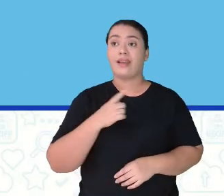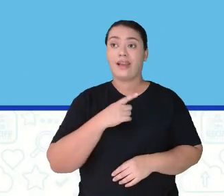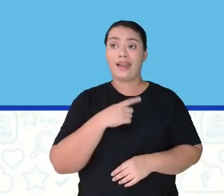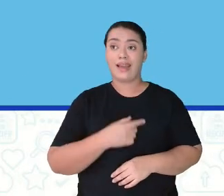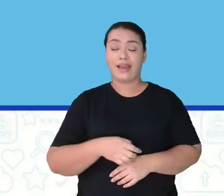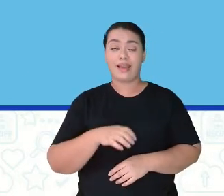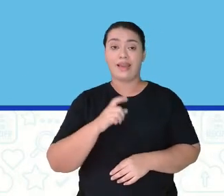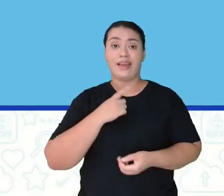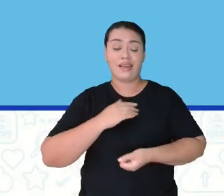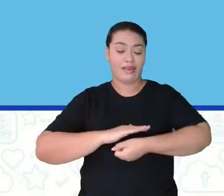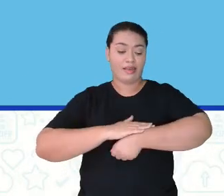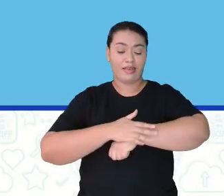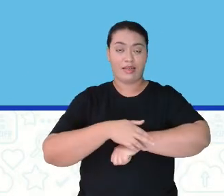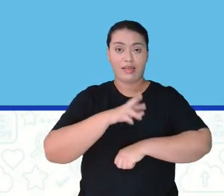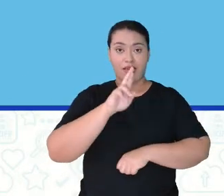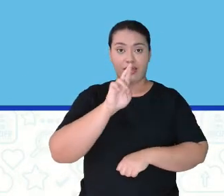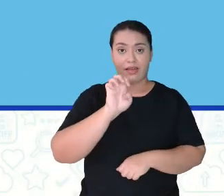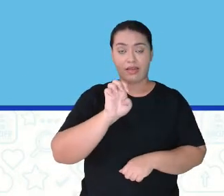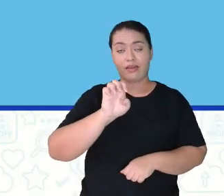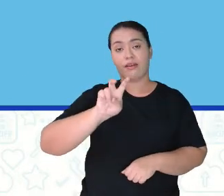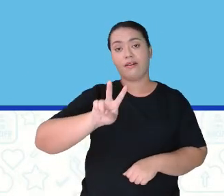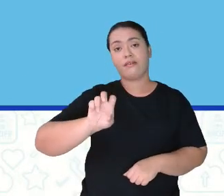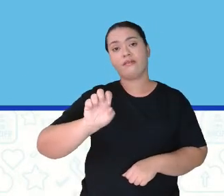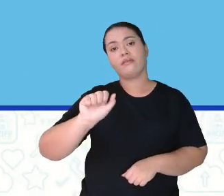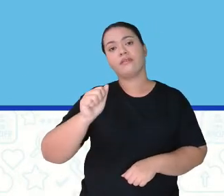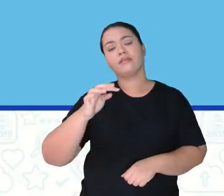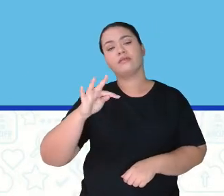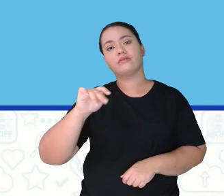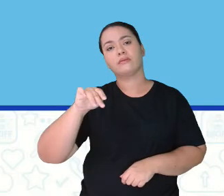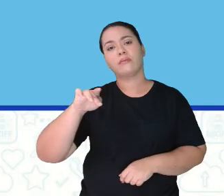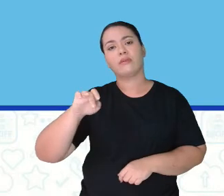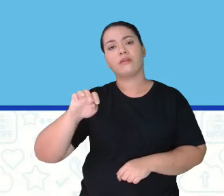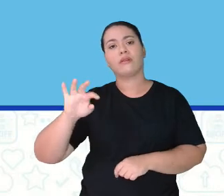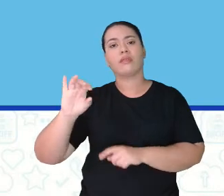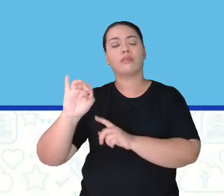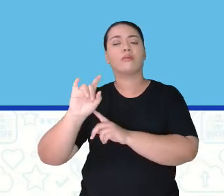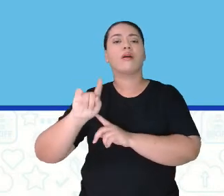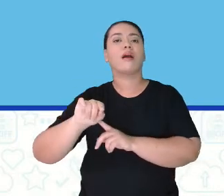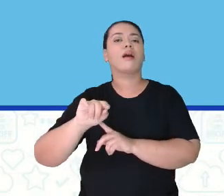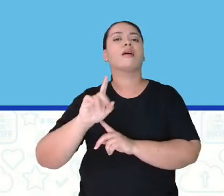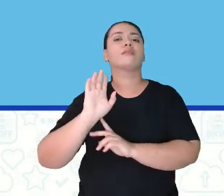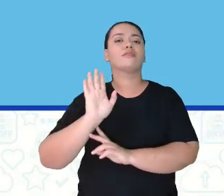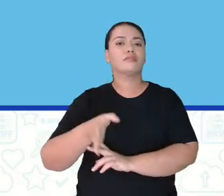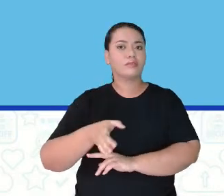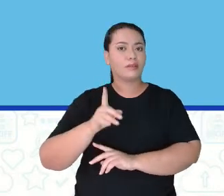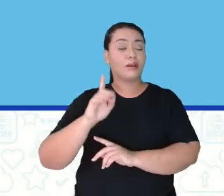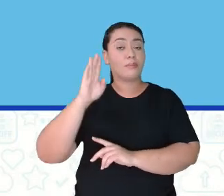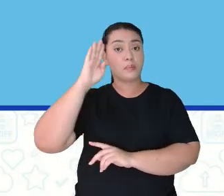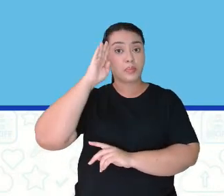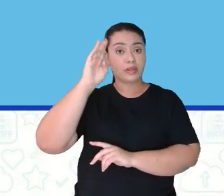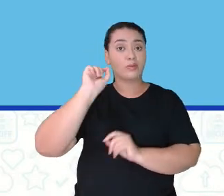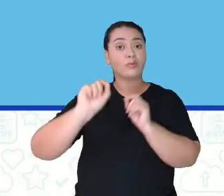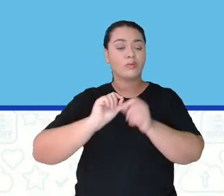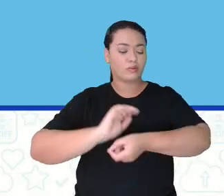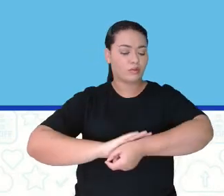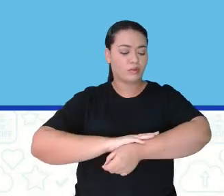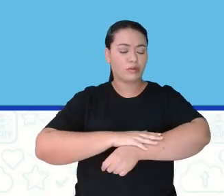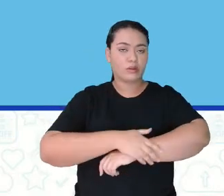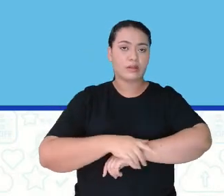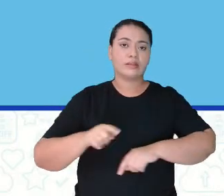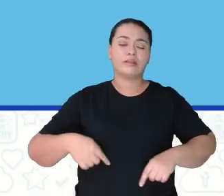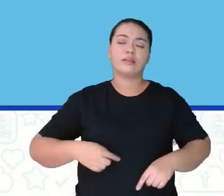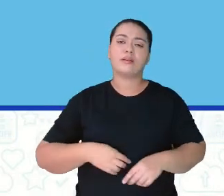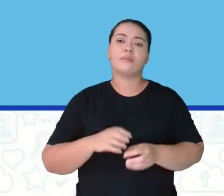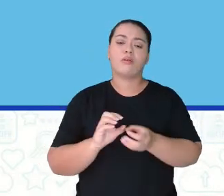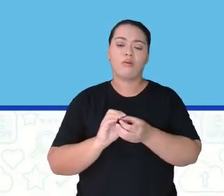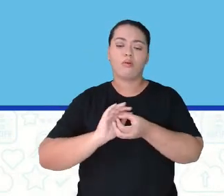epitelial de revestimento, ele tem uma função principal. Pelo nome já está dizendo, né? Revestir os órgãos